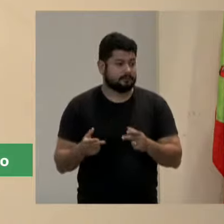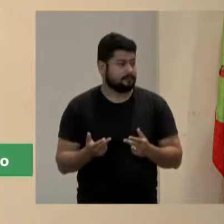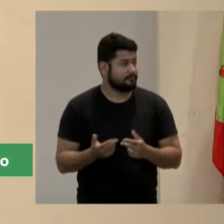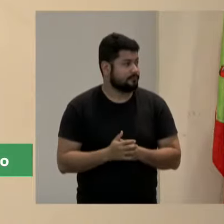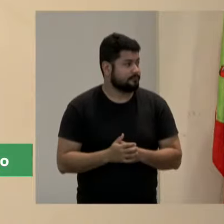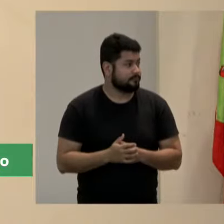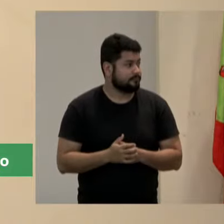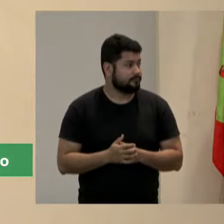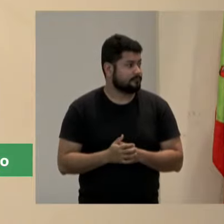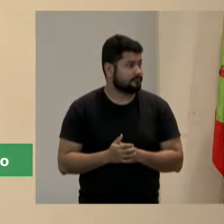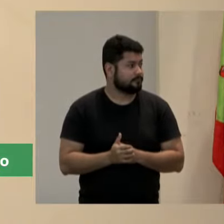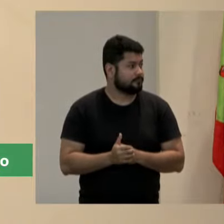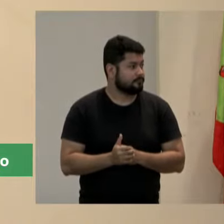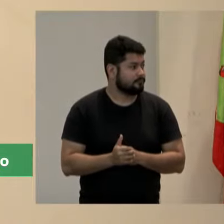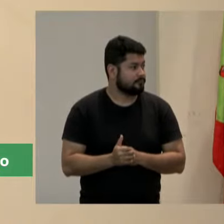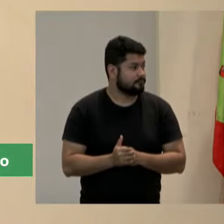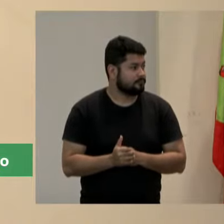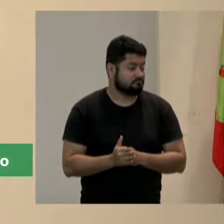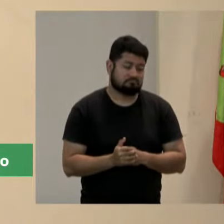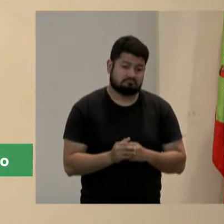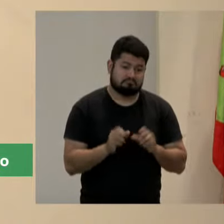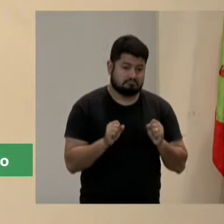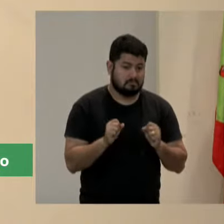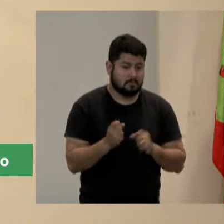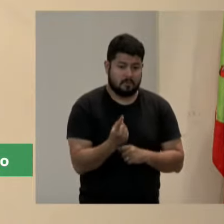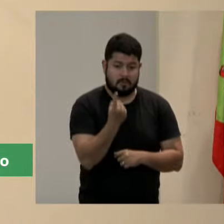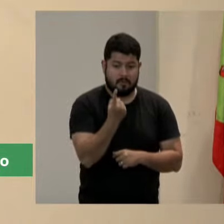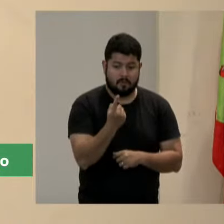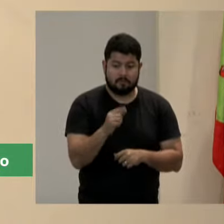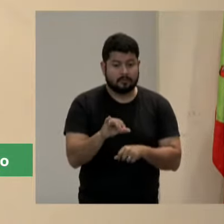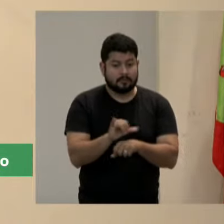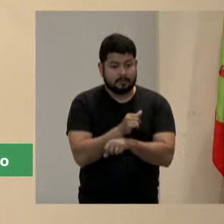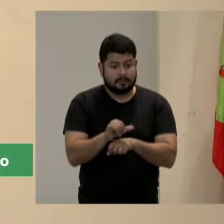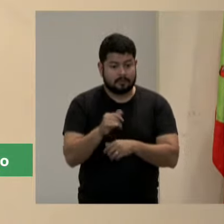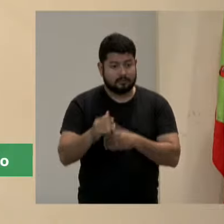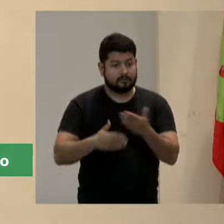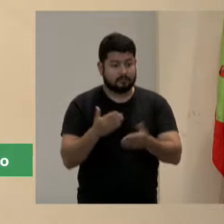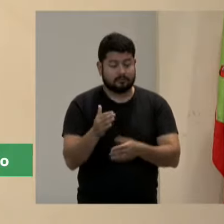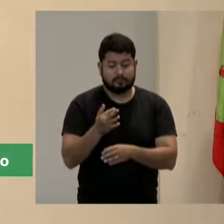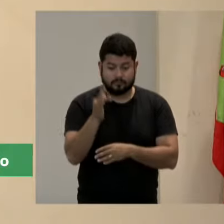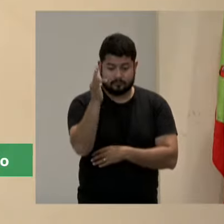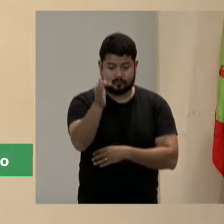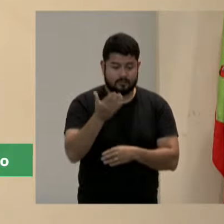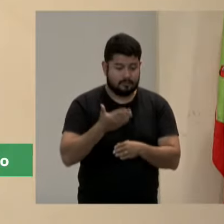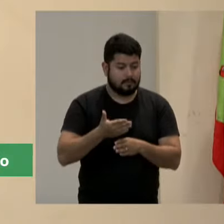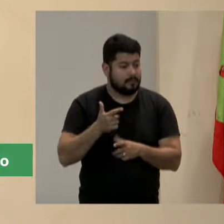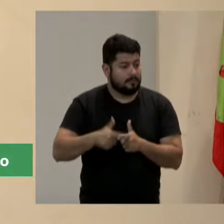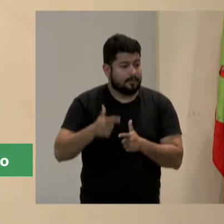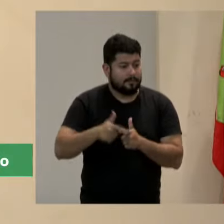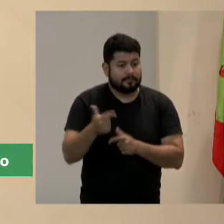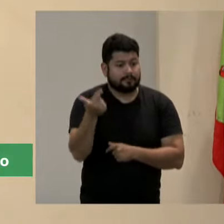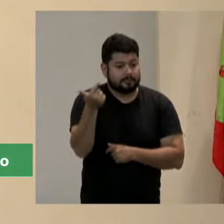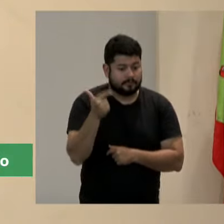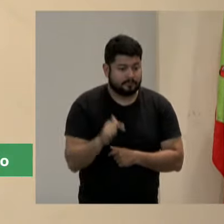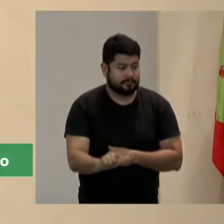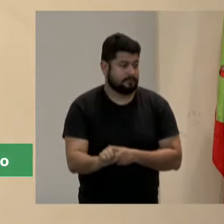Talvez está aí uma das alternativas para que a gente não tenha problema futuro e paremos com